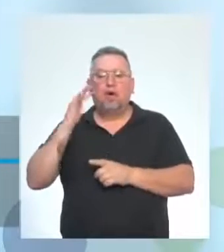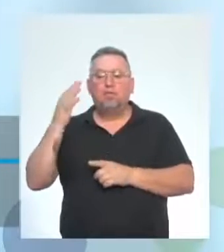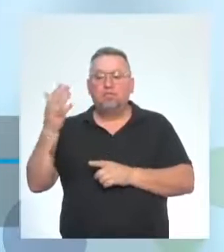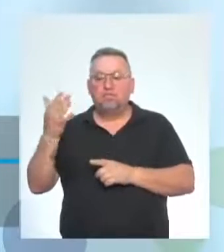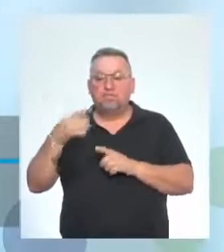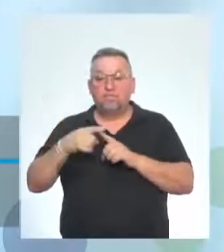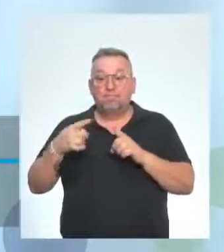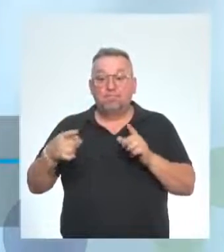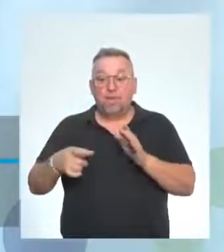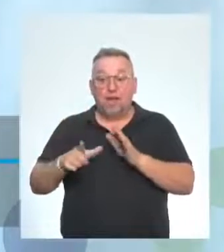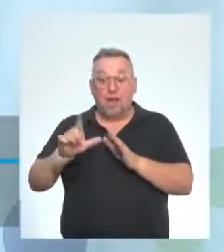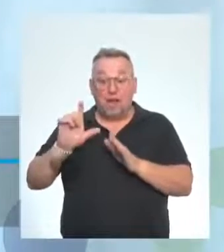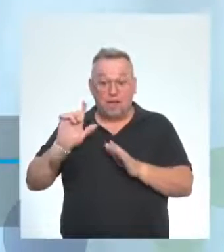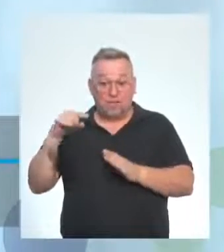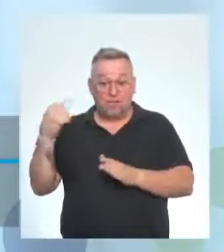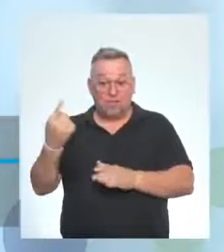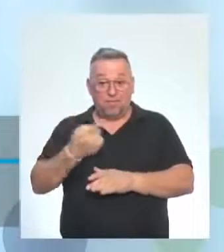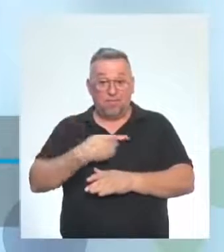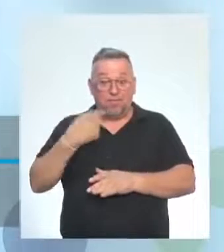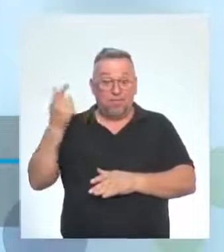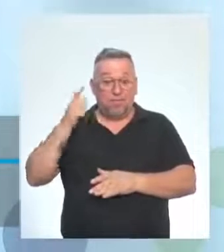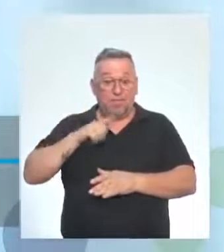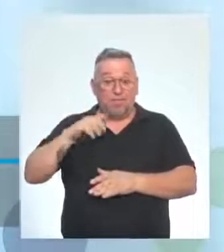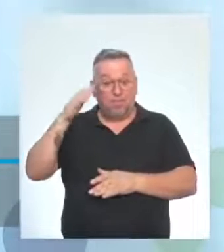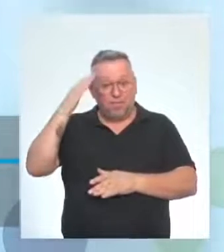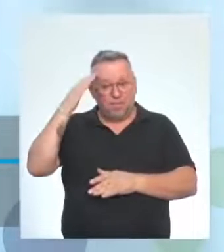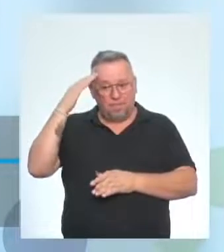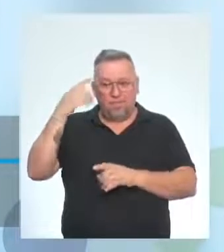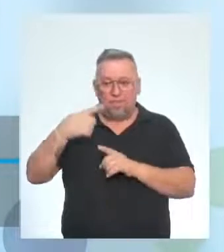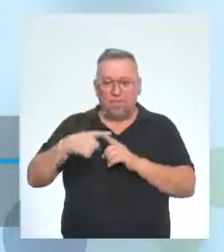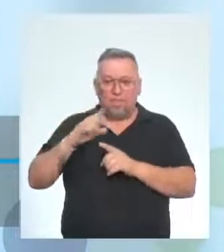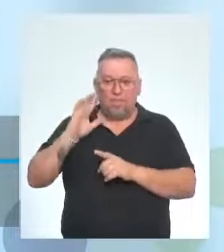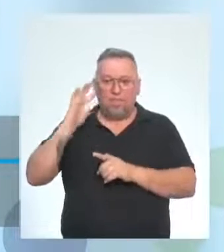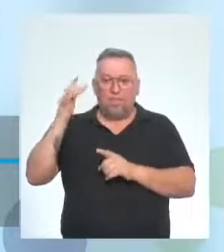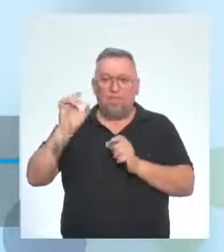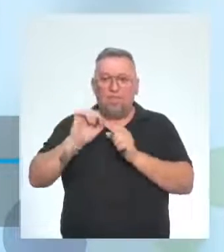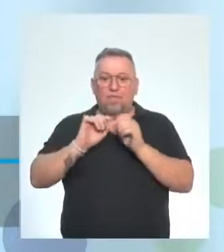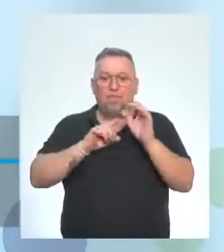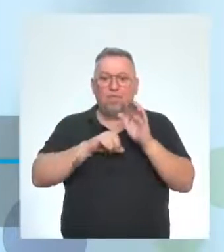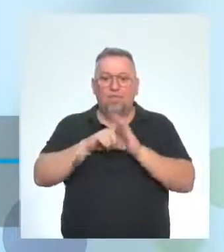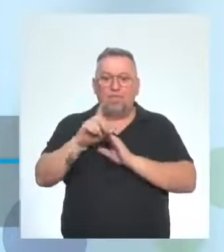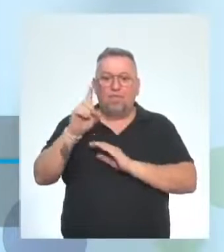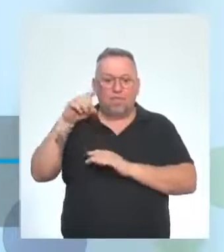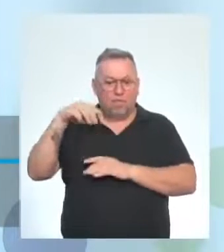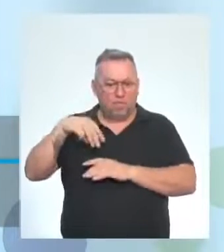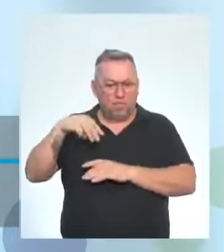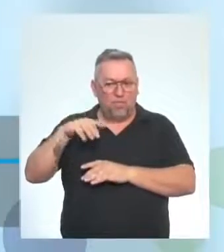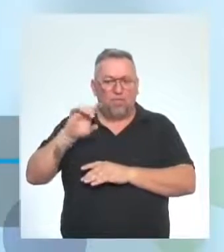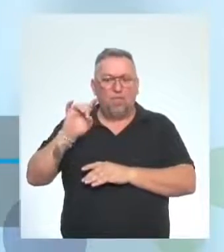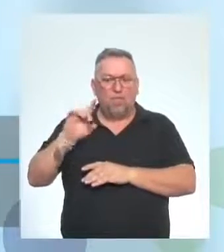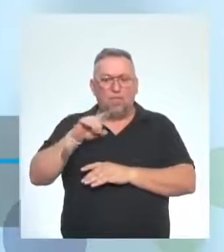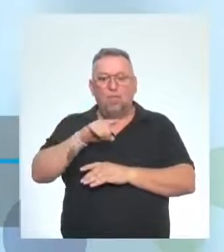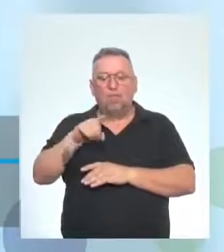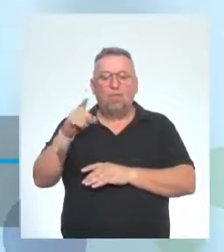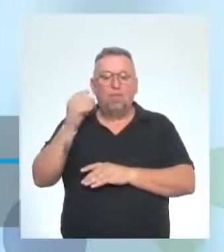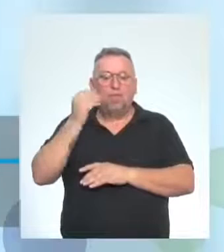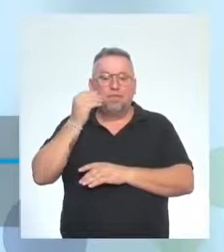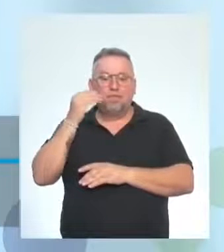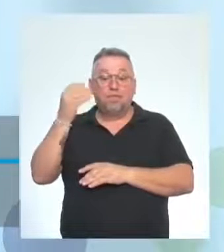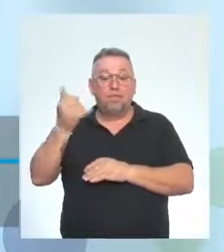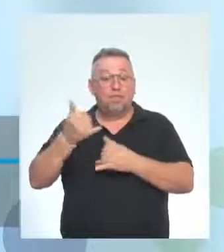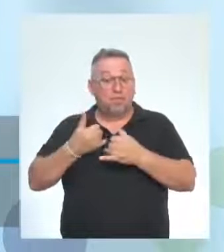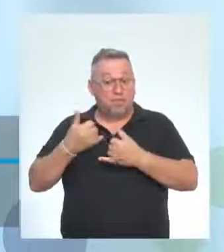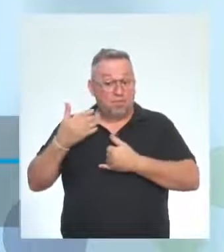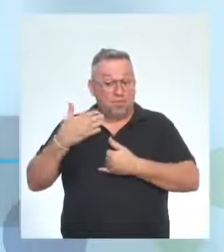Mas antes da gente entender por que que isso acontece, eu vou fazer uma outra pergunta. Essa eu vou dar um minutinho só para você tentar dizer para